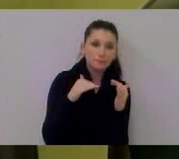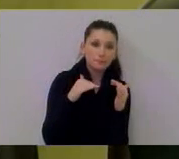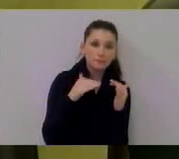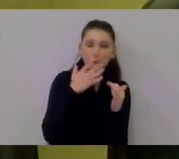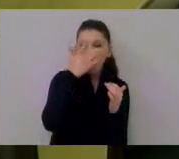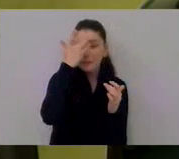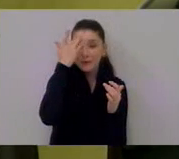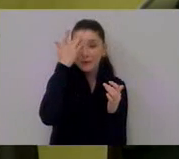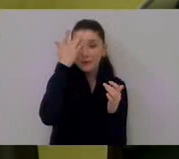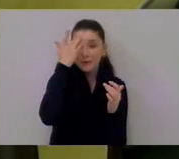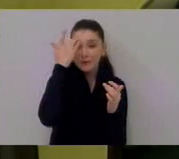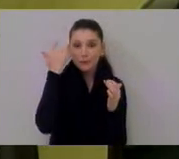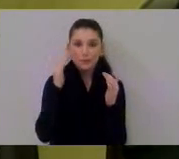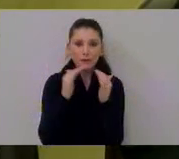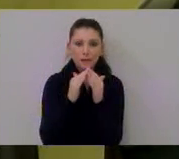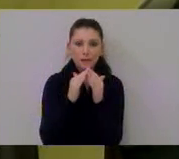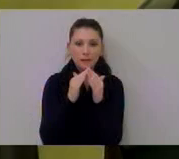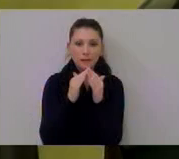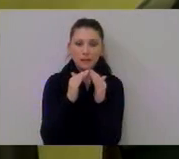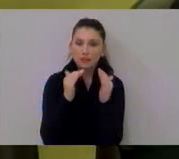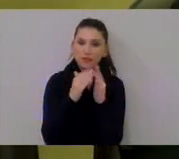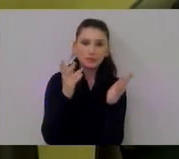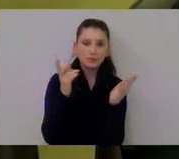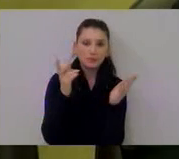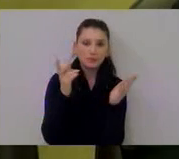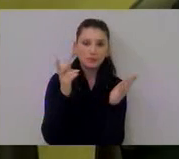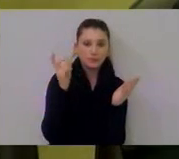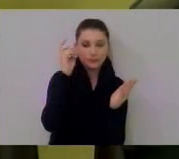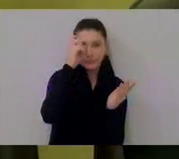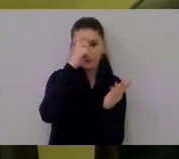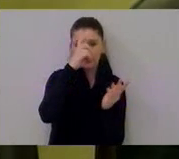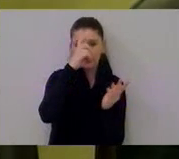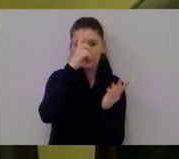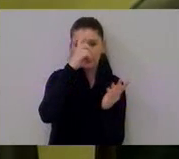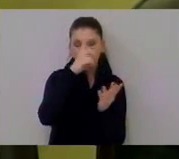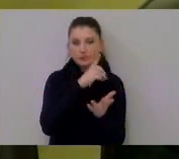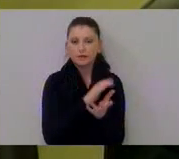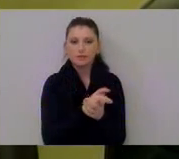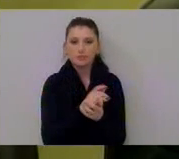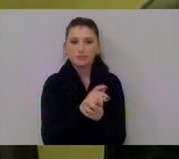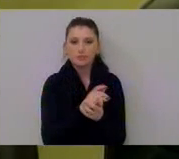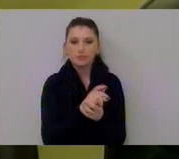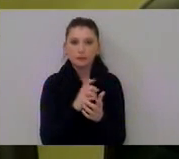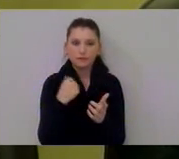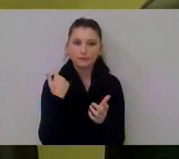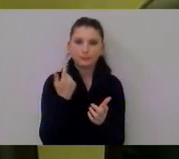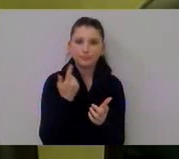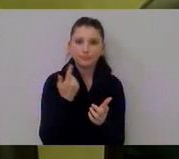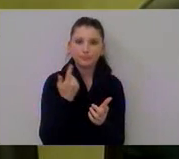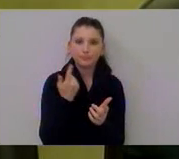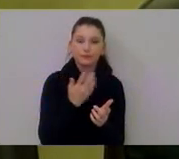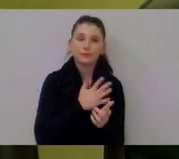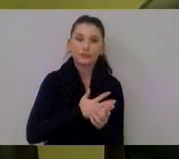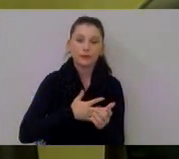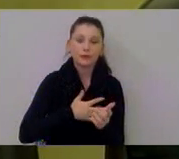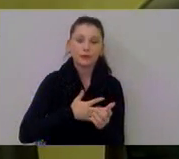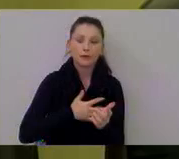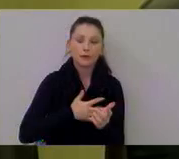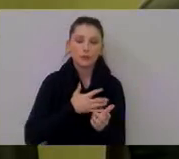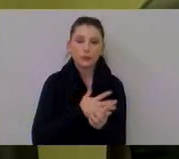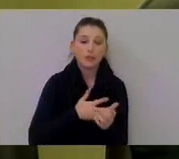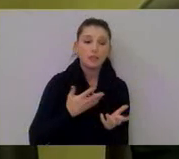gente gostaria de uma atenção, que a prefeitura fizesse uma